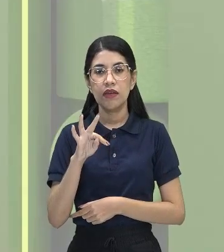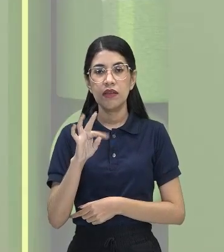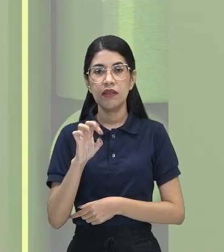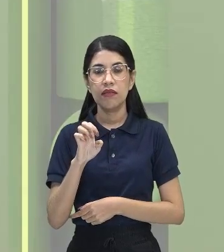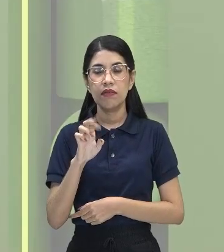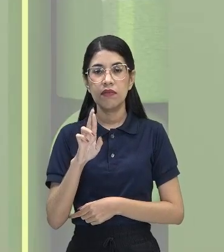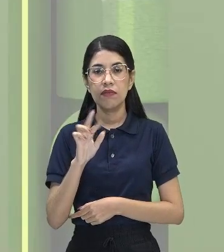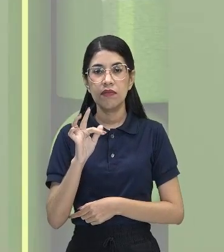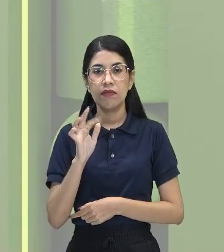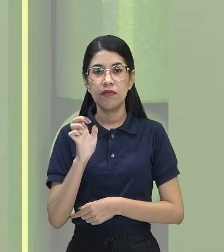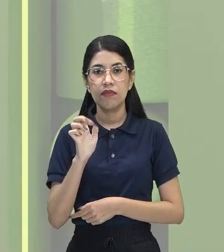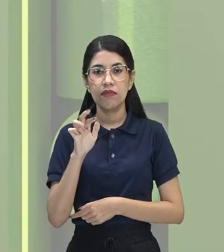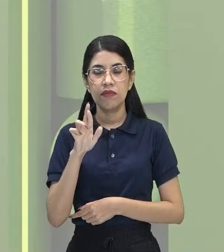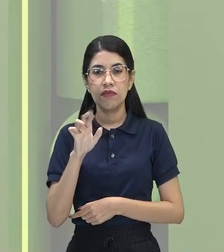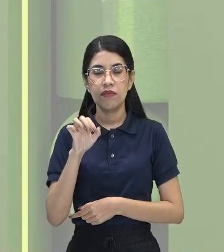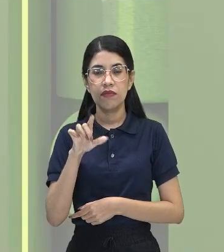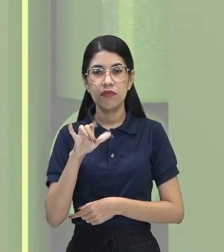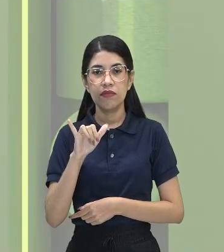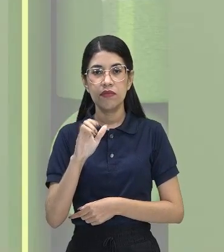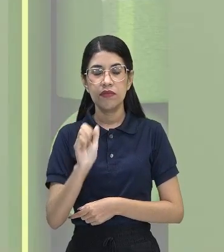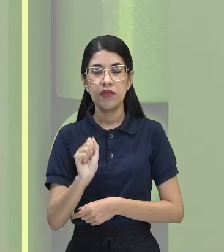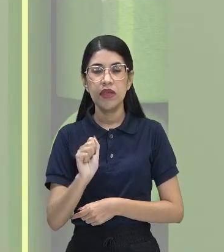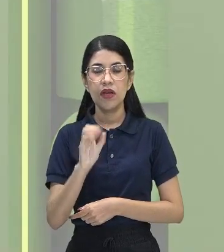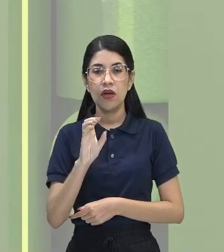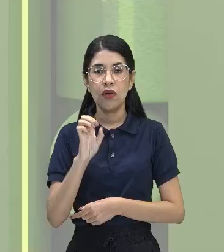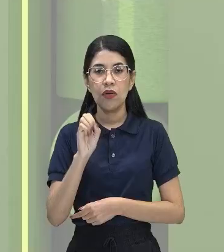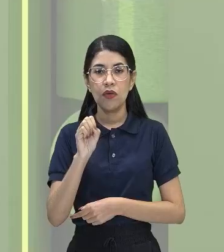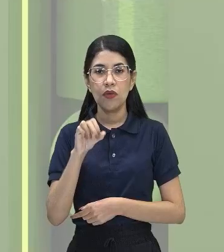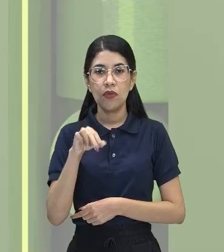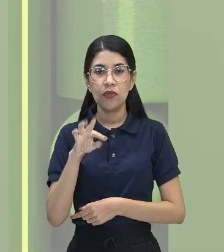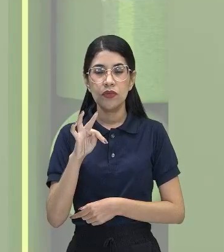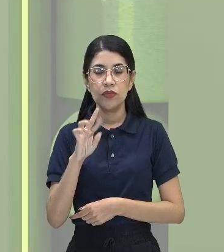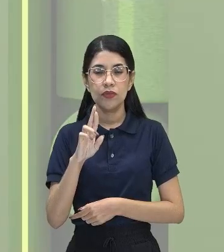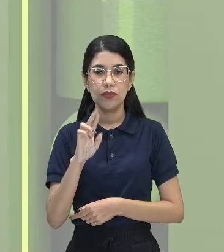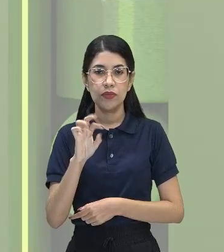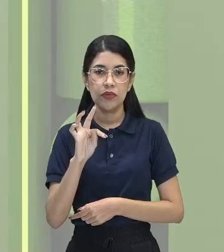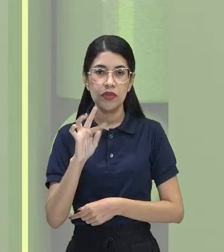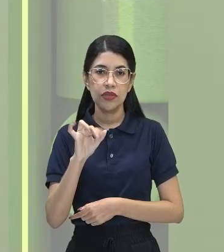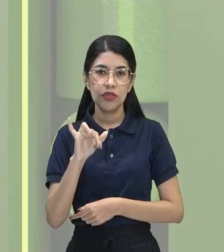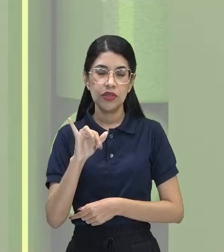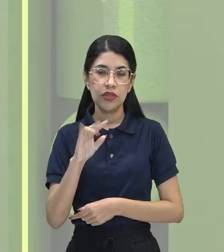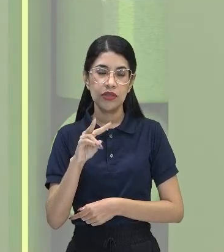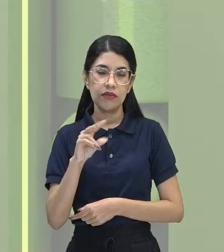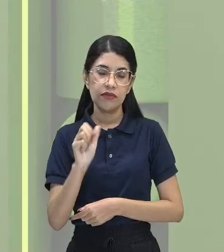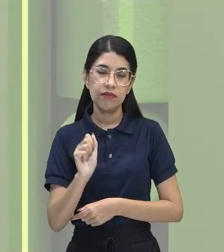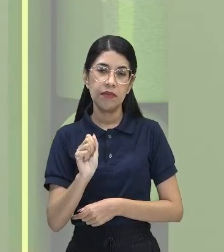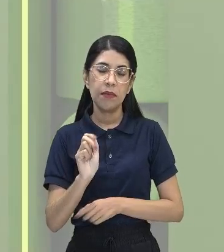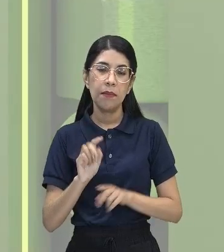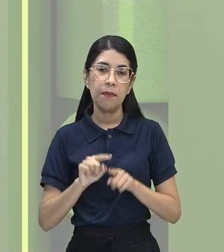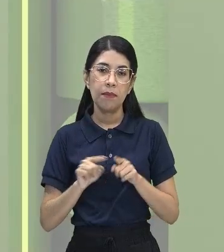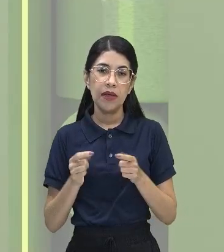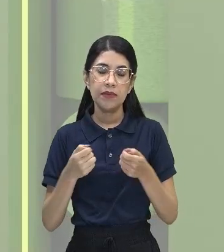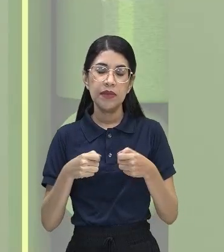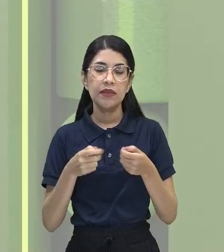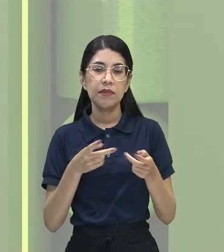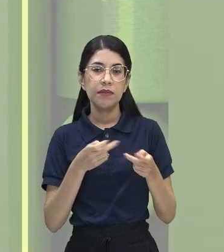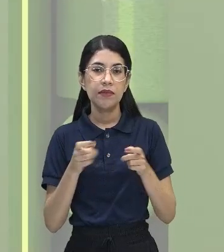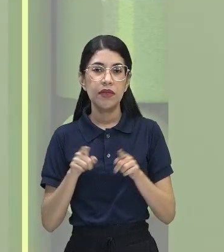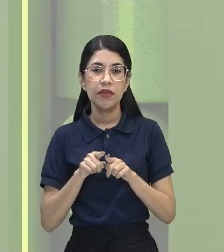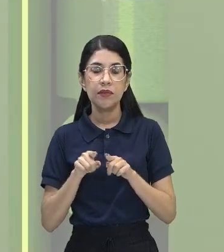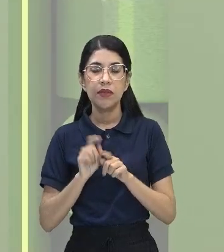né? Porque a onda resultante, ela cresceu. Agora é importante que você perceba que depois que acontece o